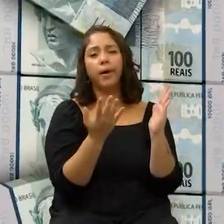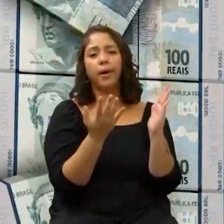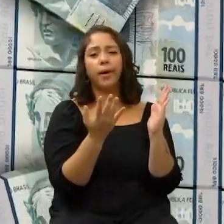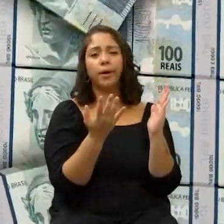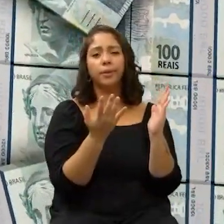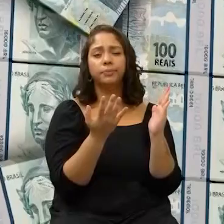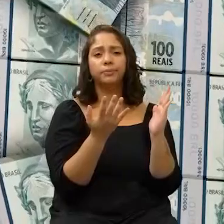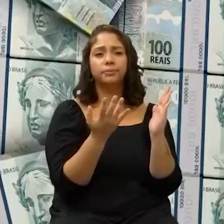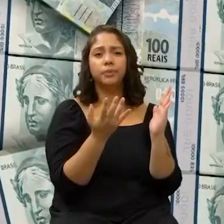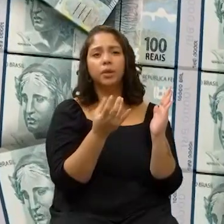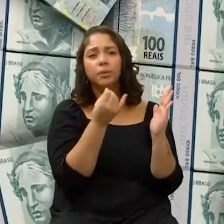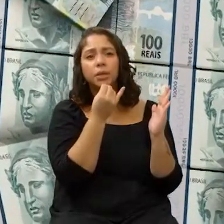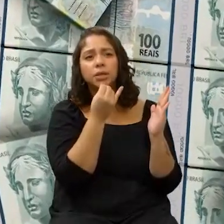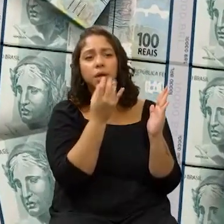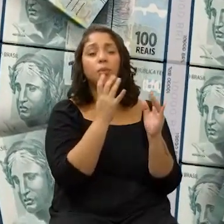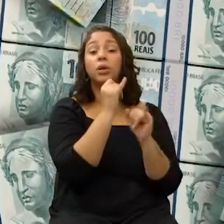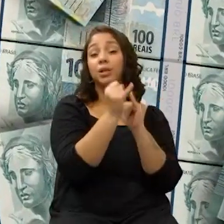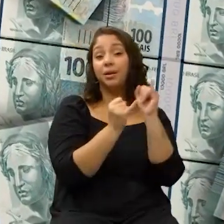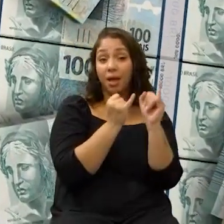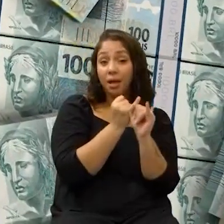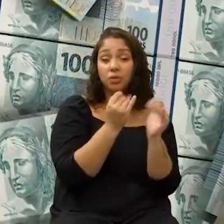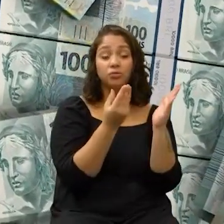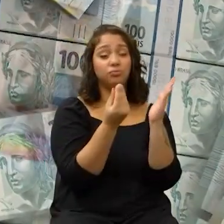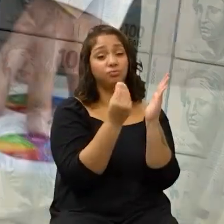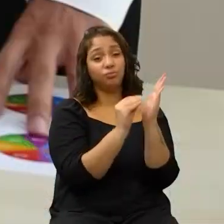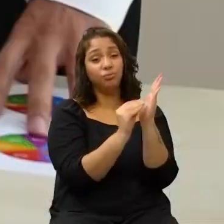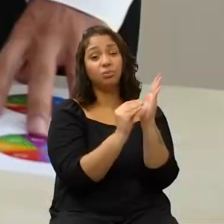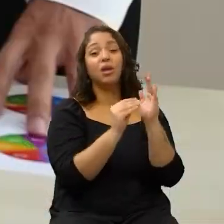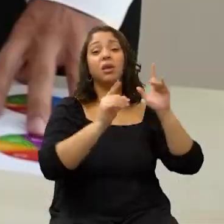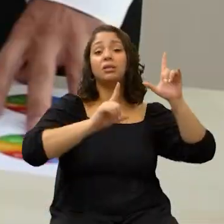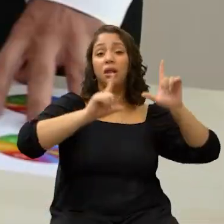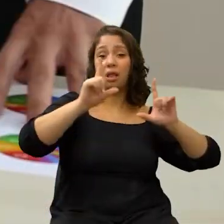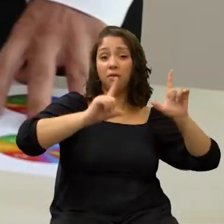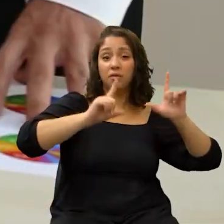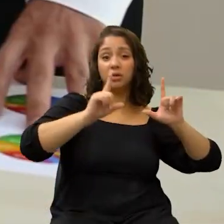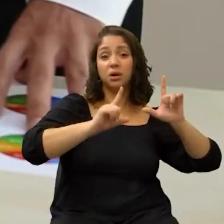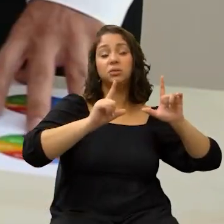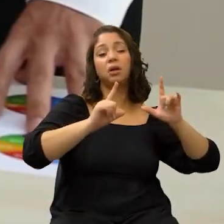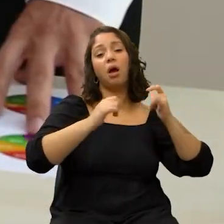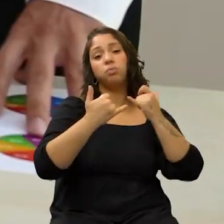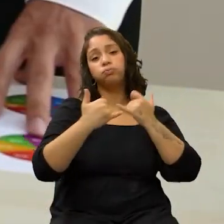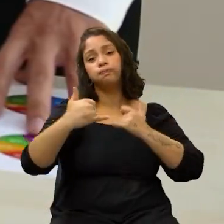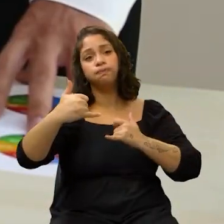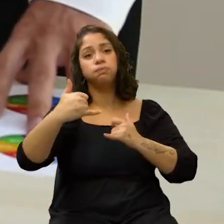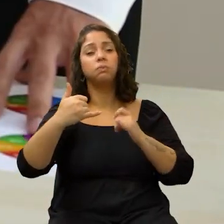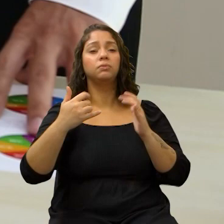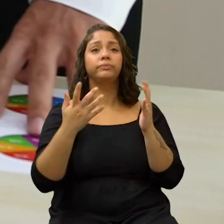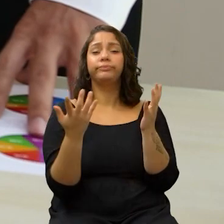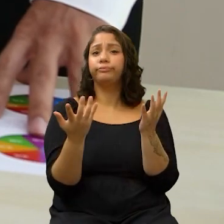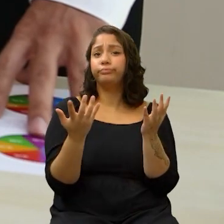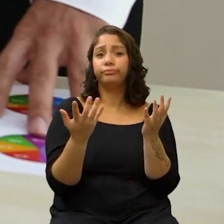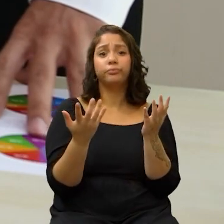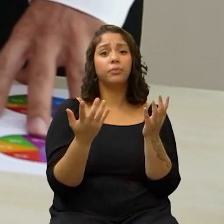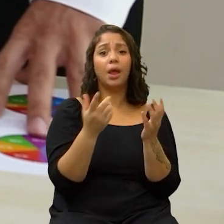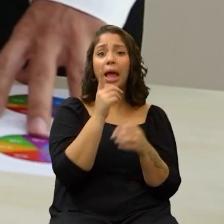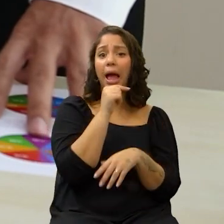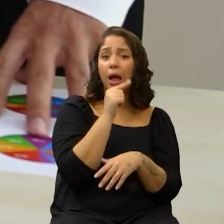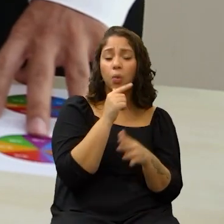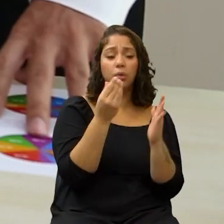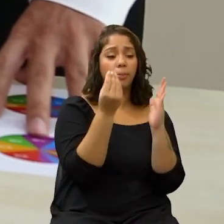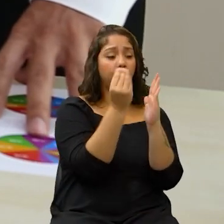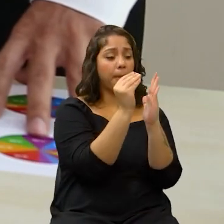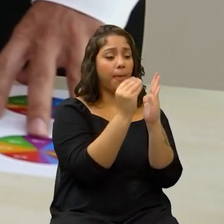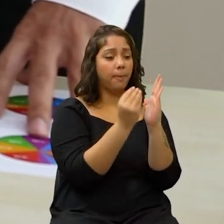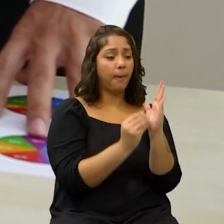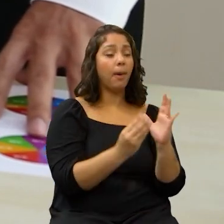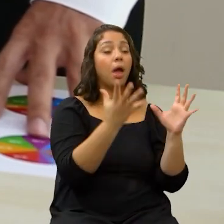aparelhos, como é que fala? A internet, TV a cabo, água. Põe na ponta do lápis tudo isso, vai